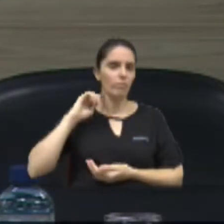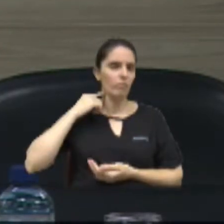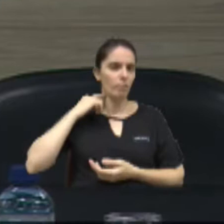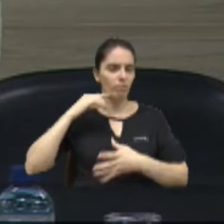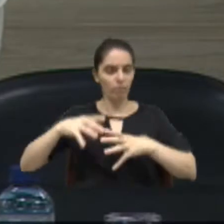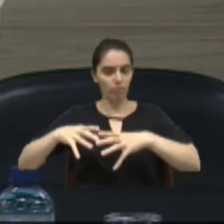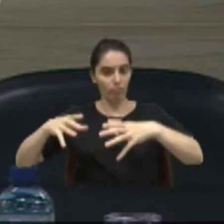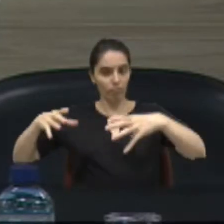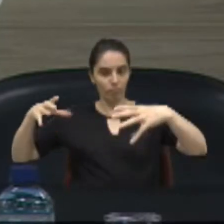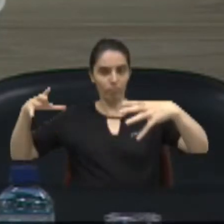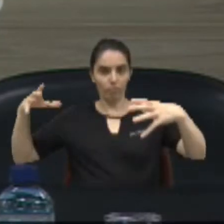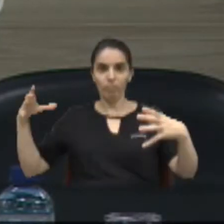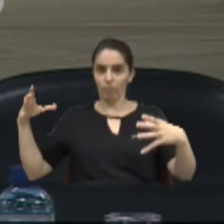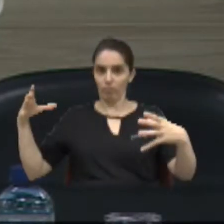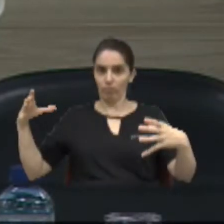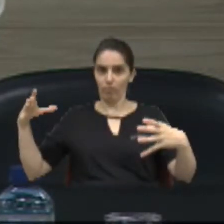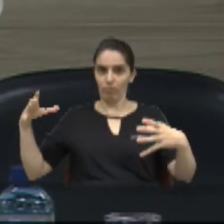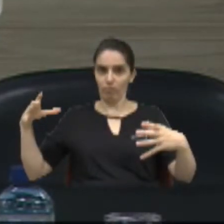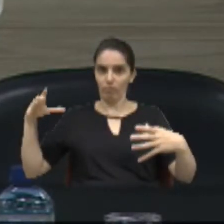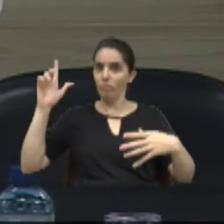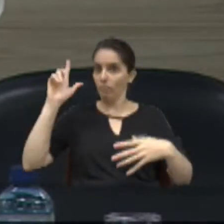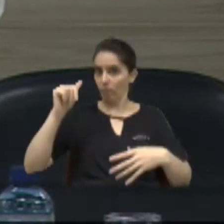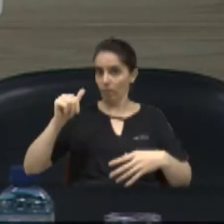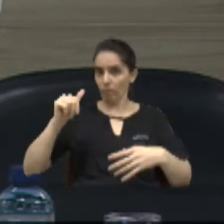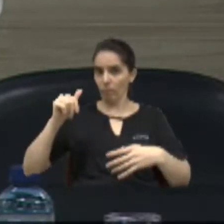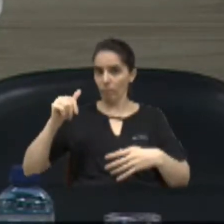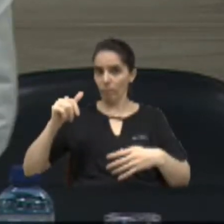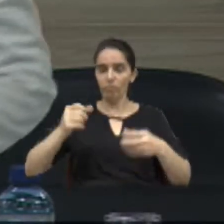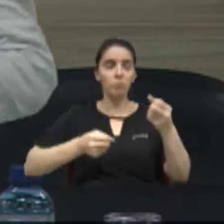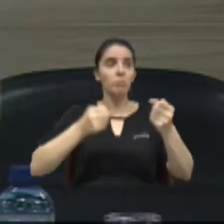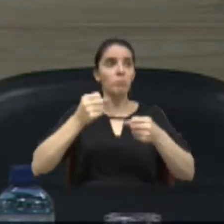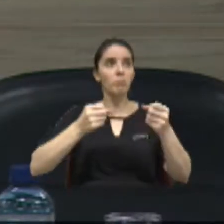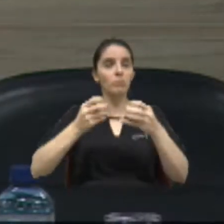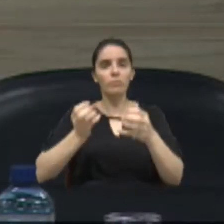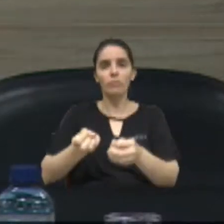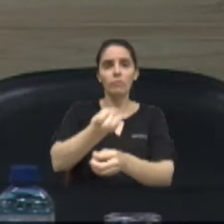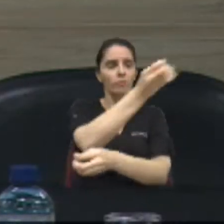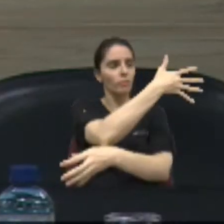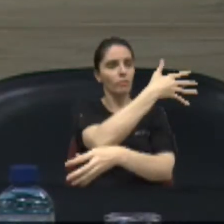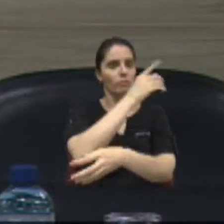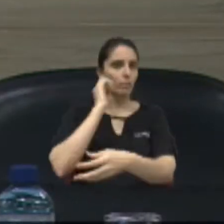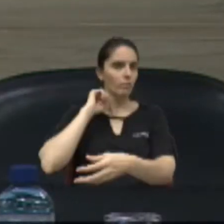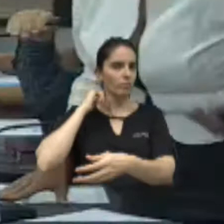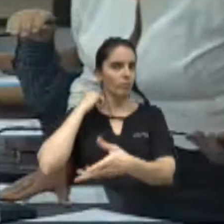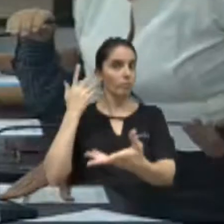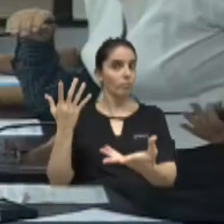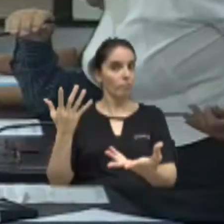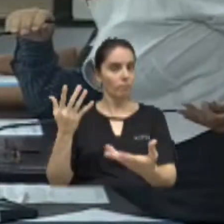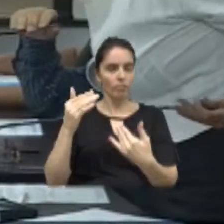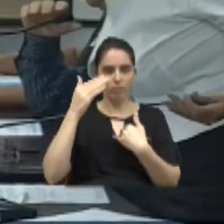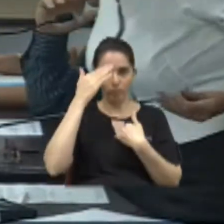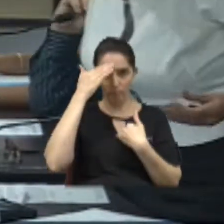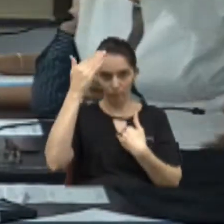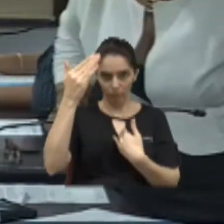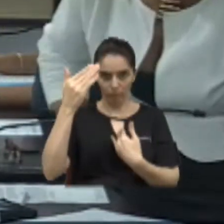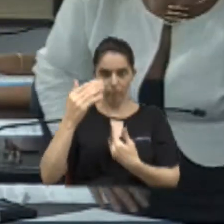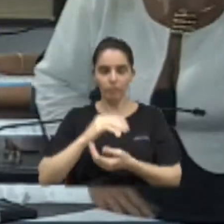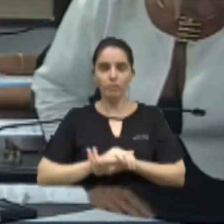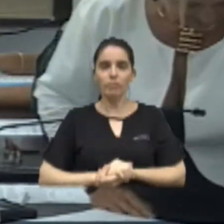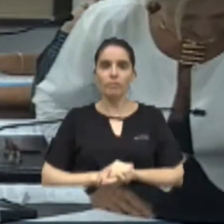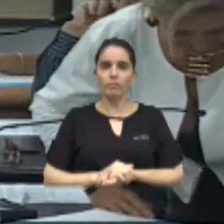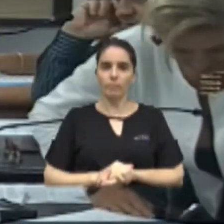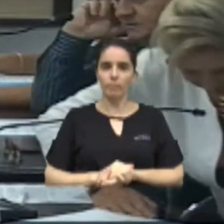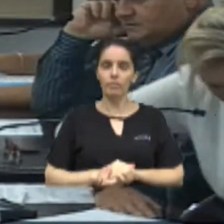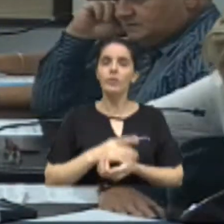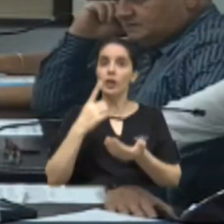uma quantidade grande, e que remessam muitas vezes pela janela do carro. Muito obrigada, vereador. Nada, vereadora. Eu